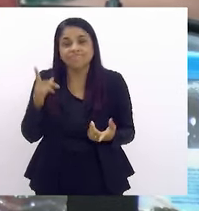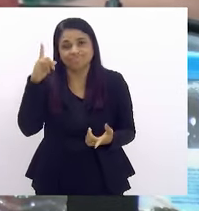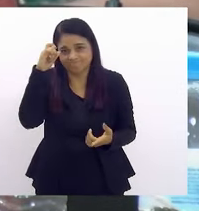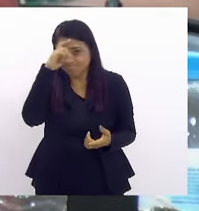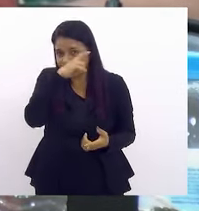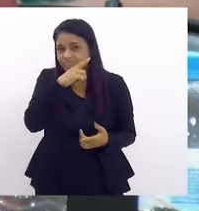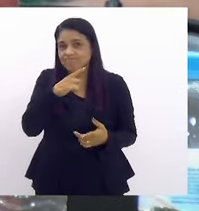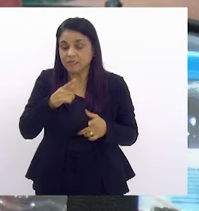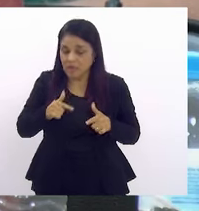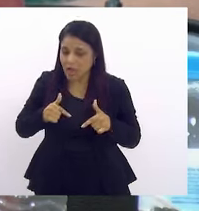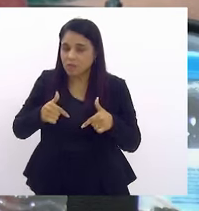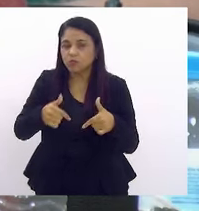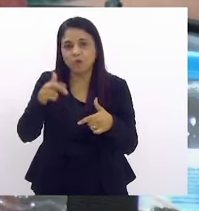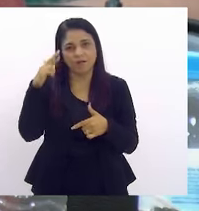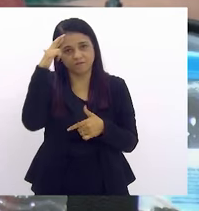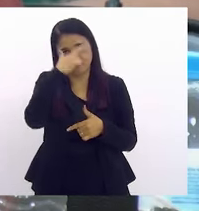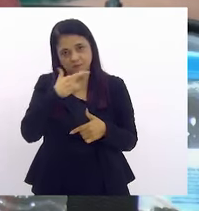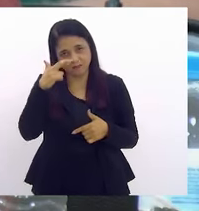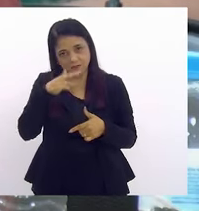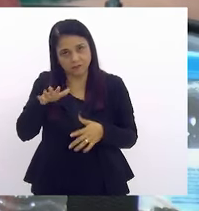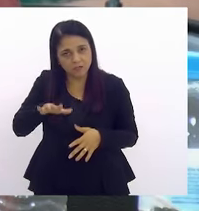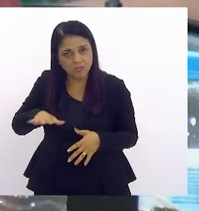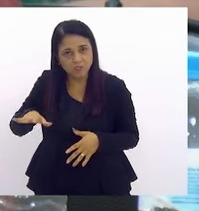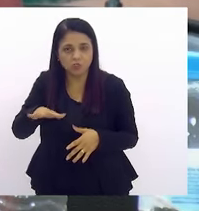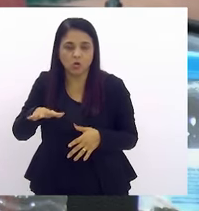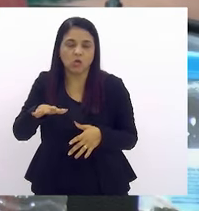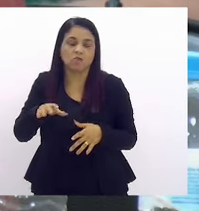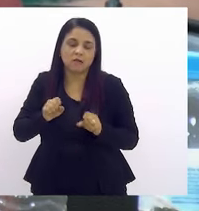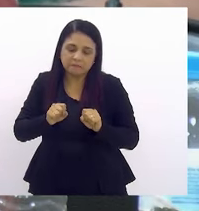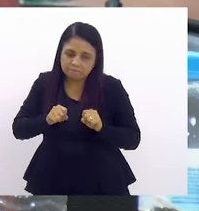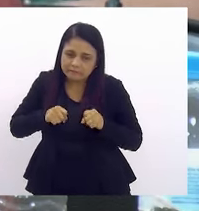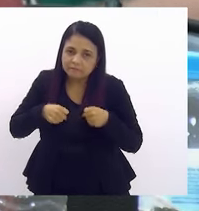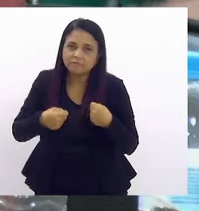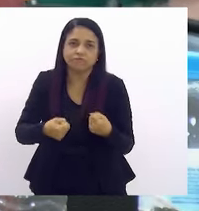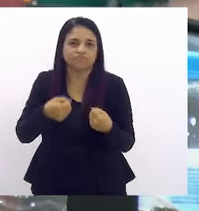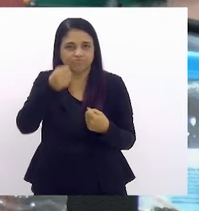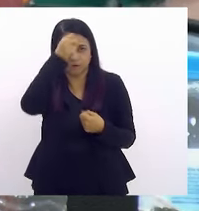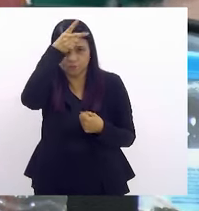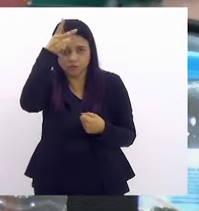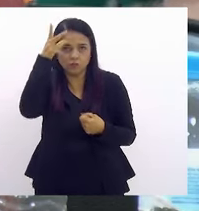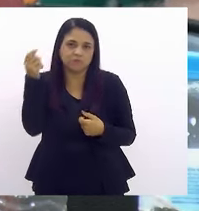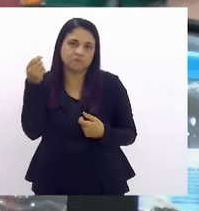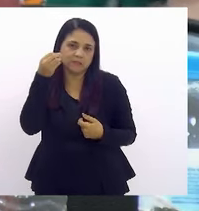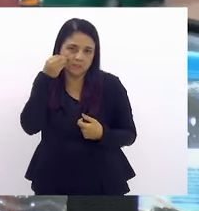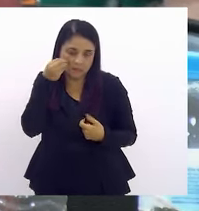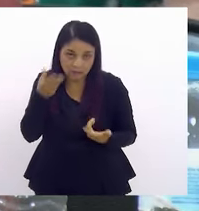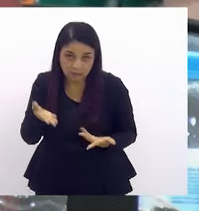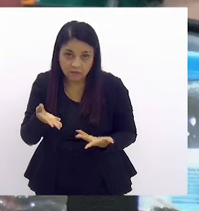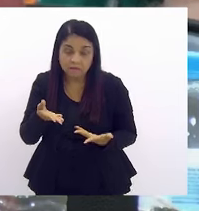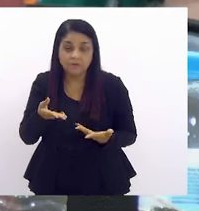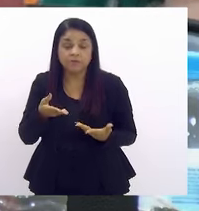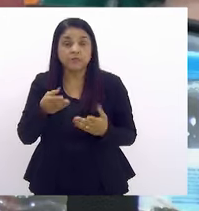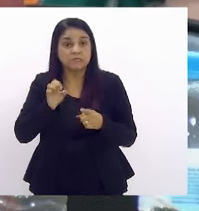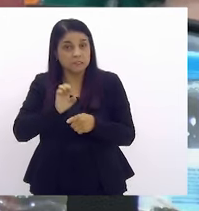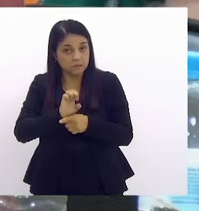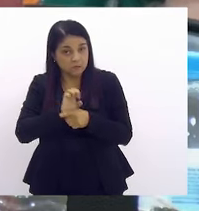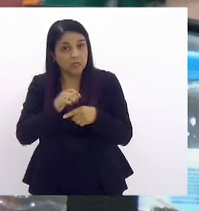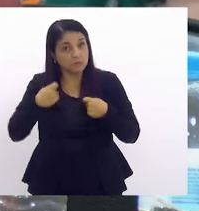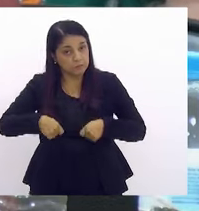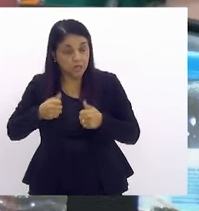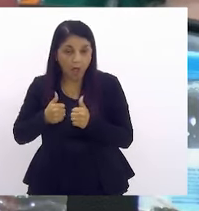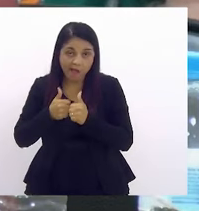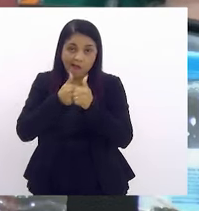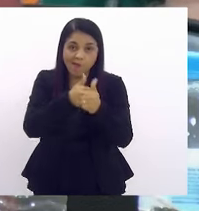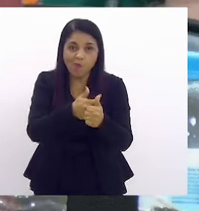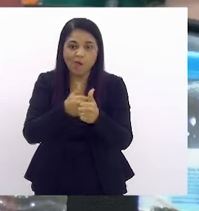de atuar em determinadas regiões, apesar de todo o esforço que a prefeitura tem feito. Então, se o Estado não acompanhar esse processo